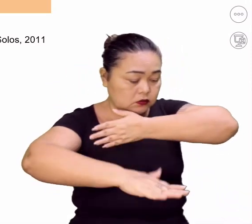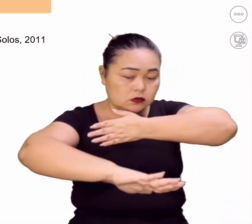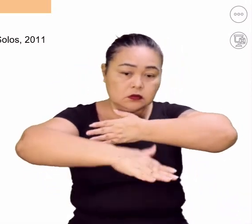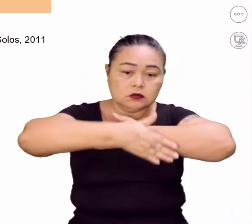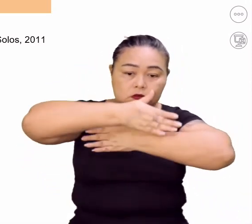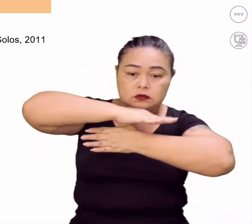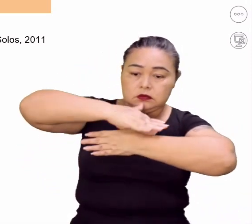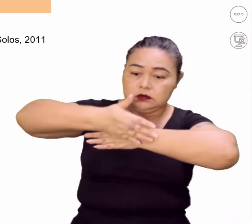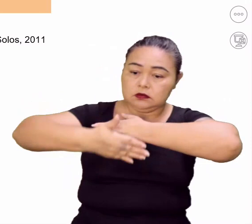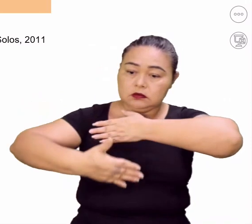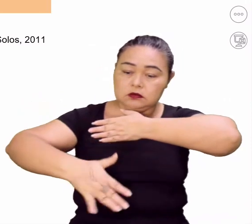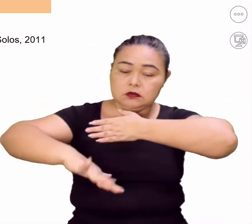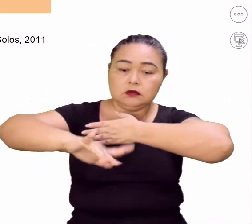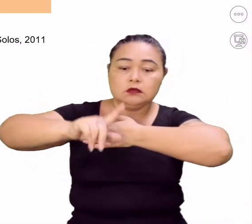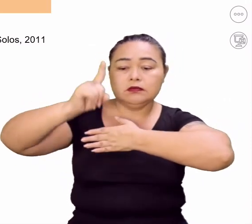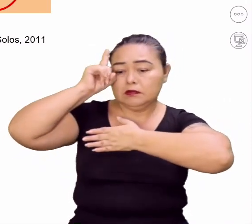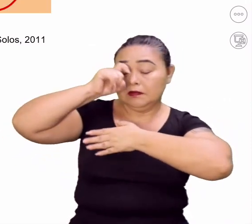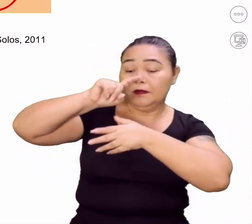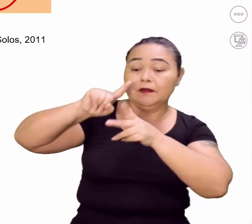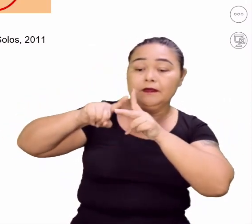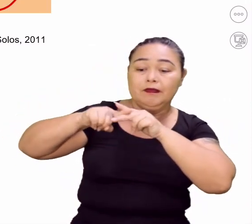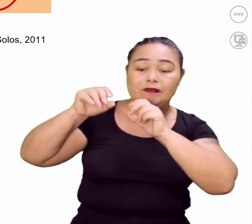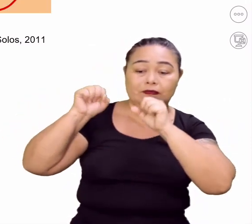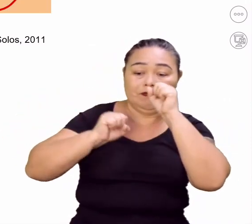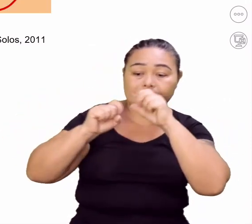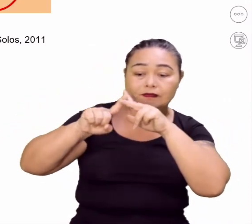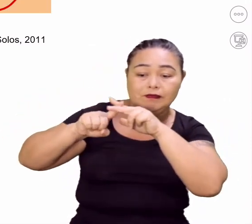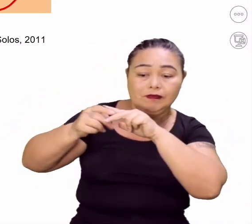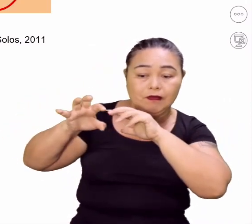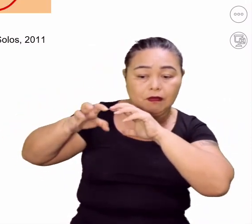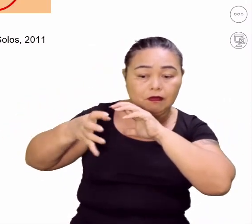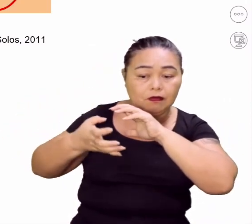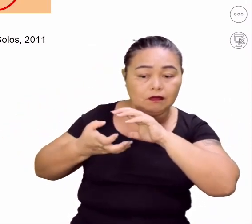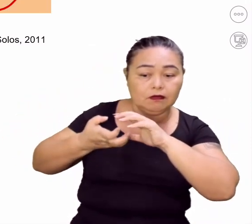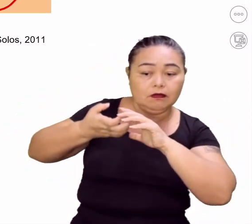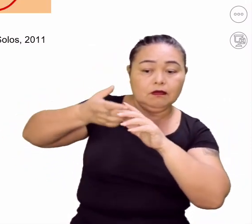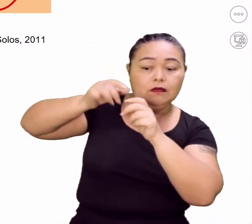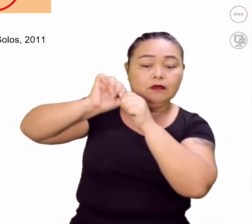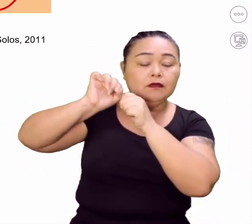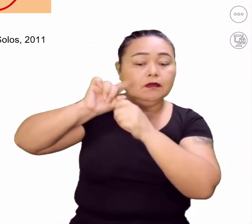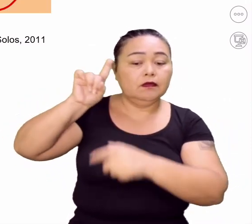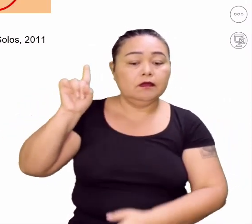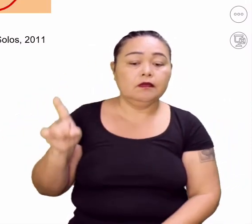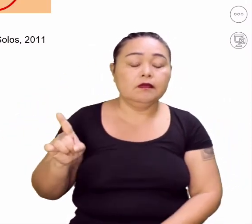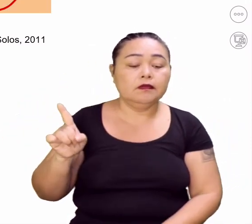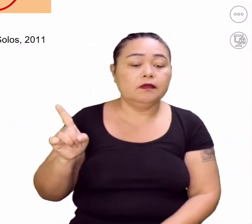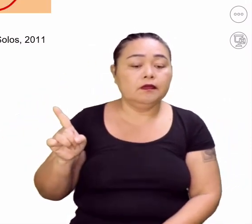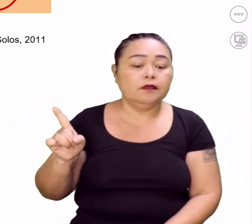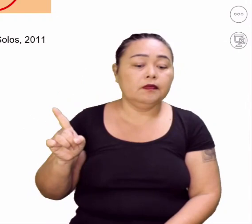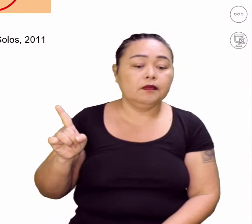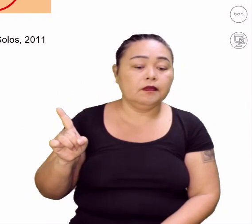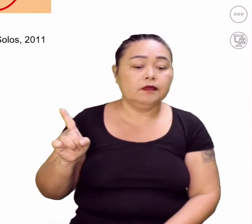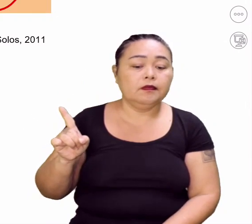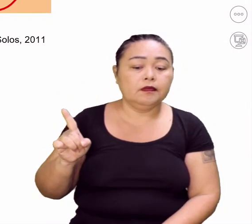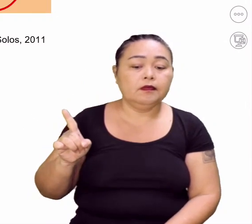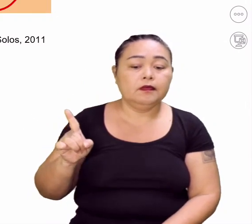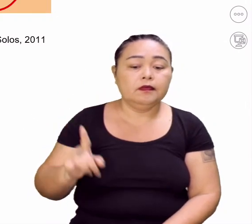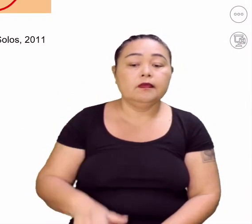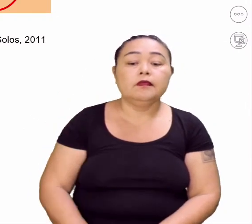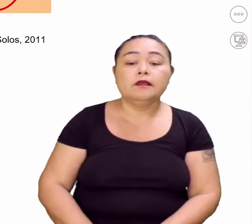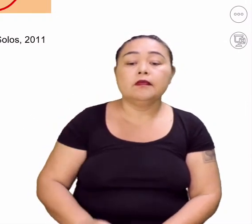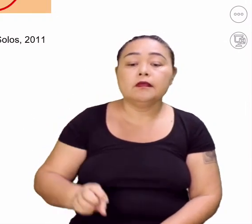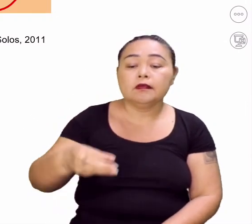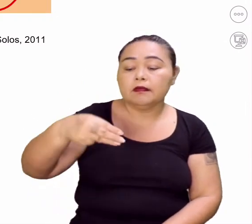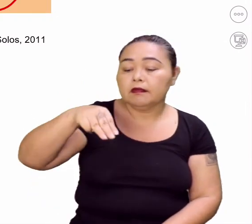encostas, sendo assim de difícil mecanização. Ou seja,